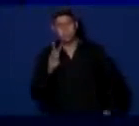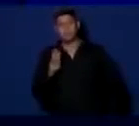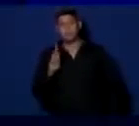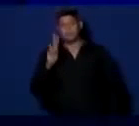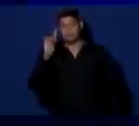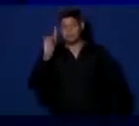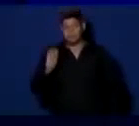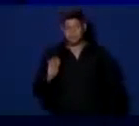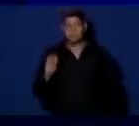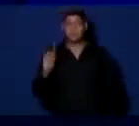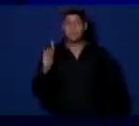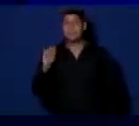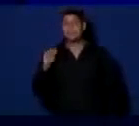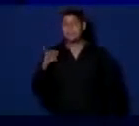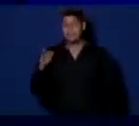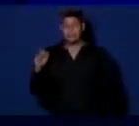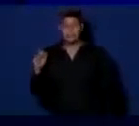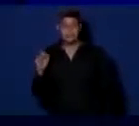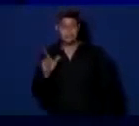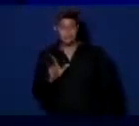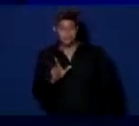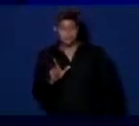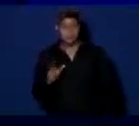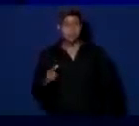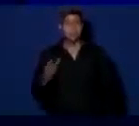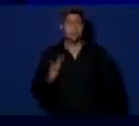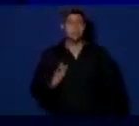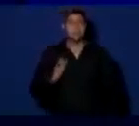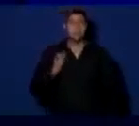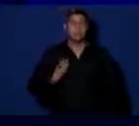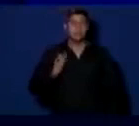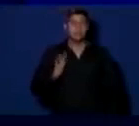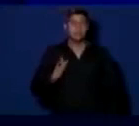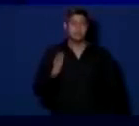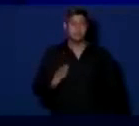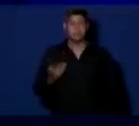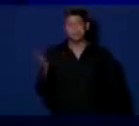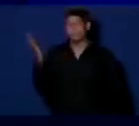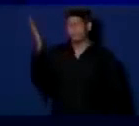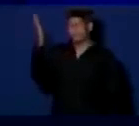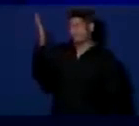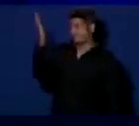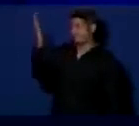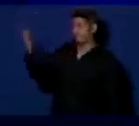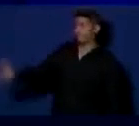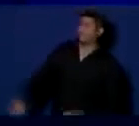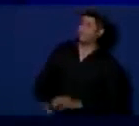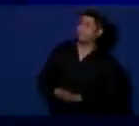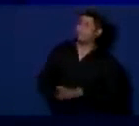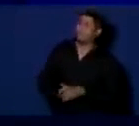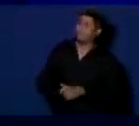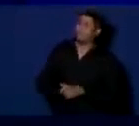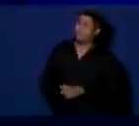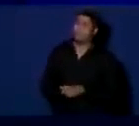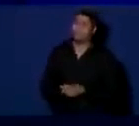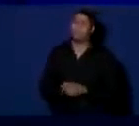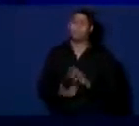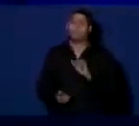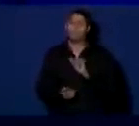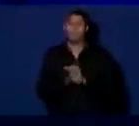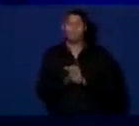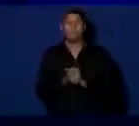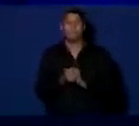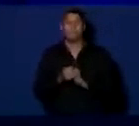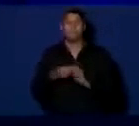Assets, Daniel Goldberg, Managing Partner e CIO da Lumina Capital, e Rogério Xavier, sócio fundador da SPX, que está conosco